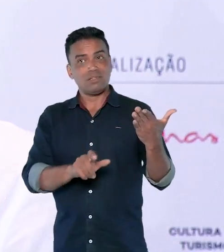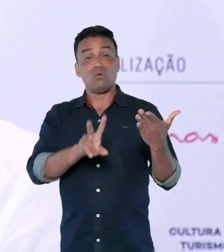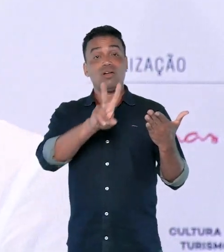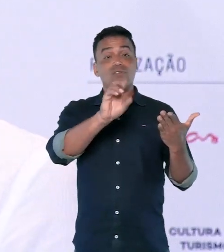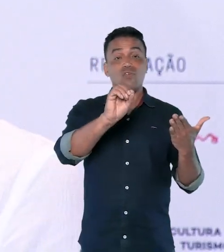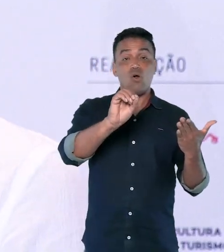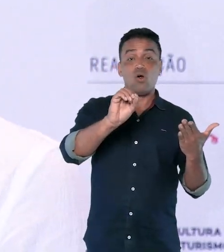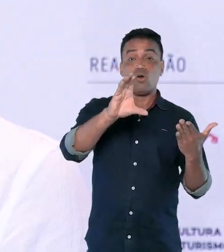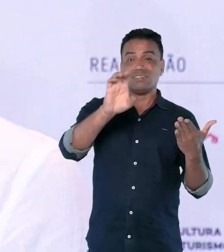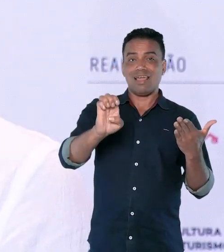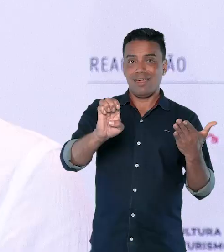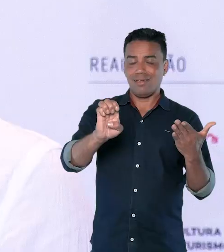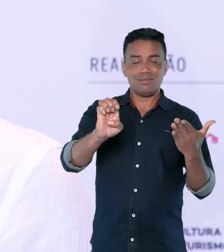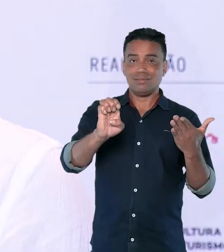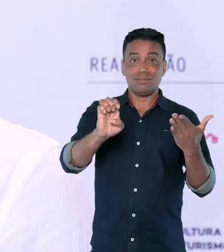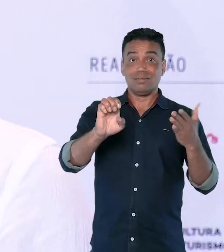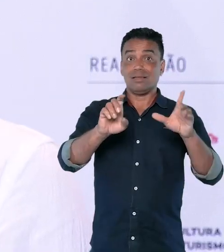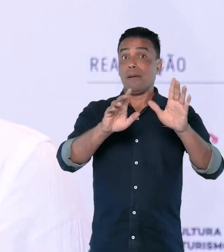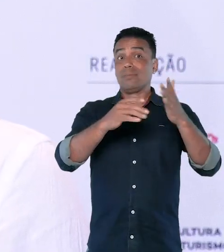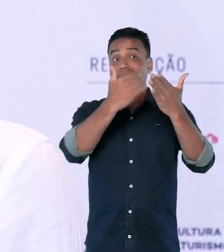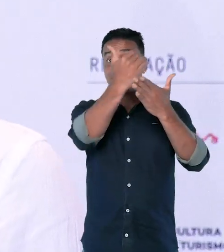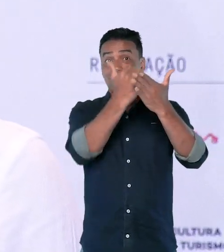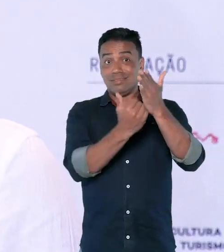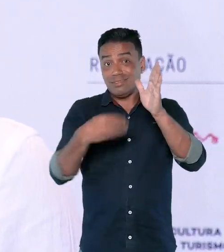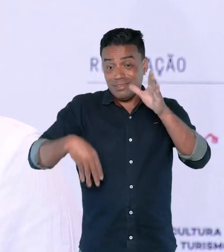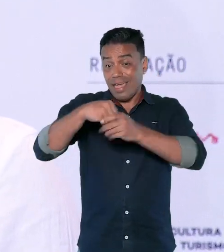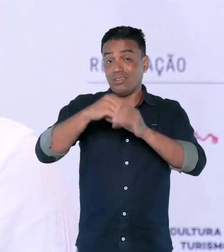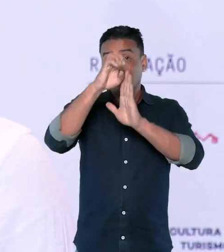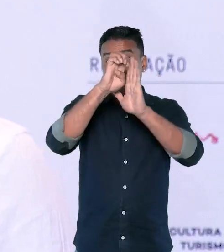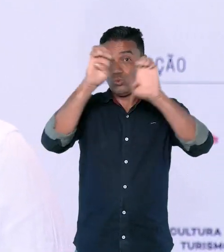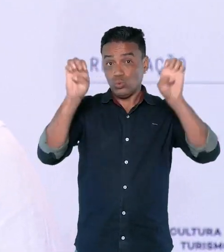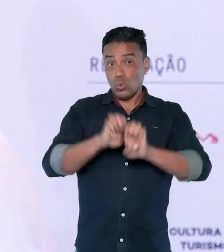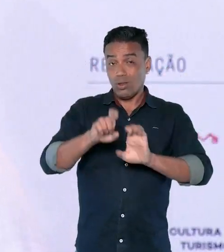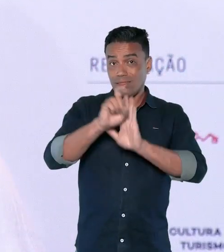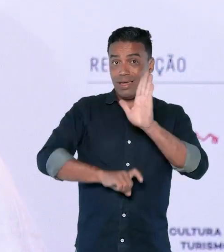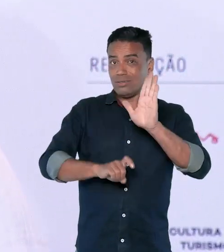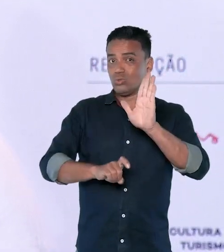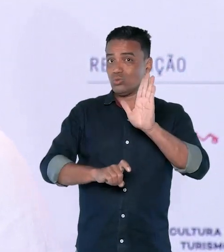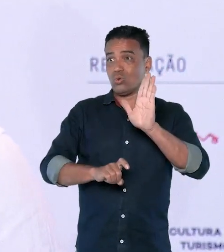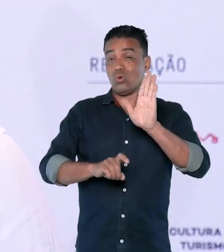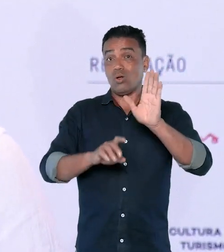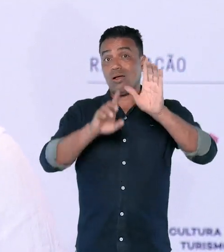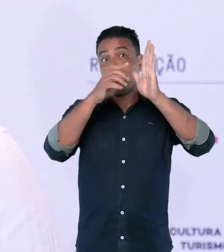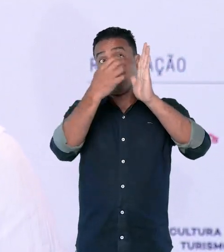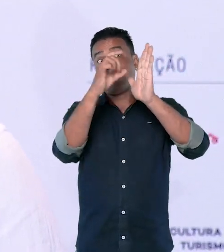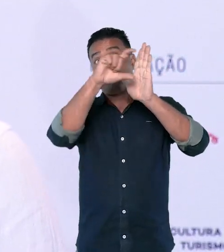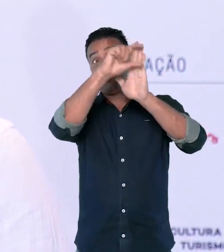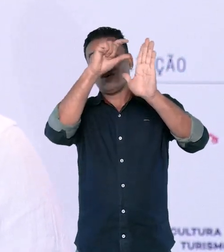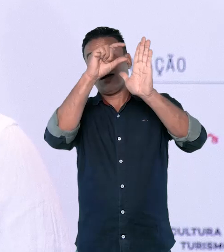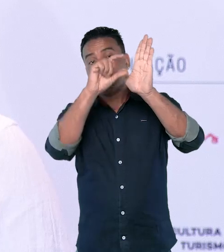longe possível um do outro, para que o leitor mal se desse conta que havia essa repetição,